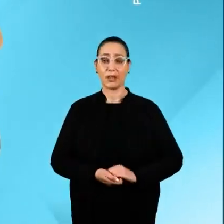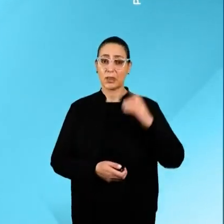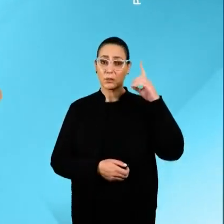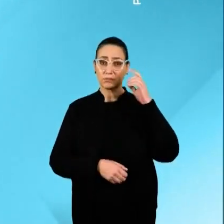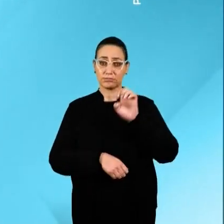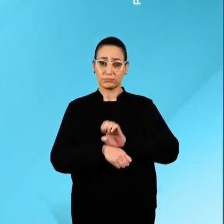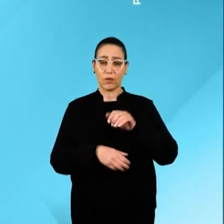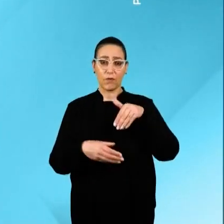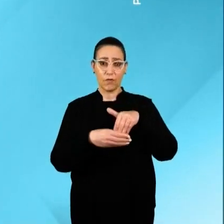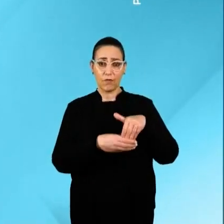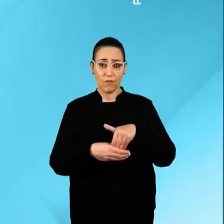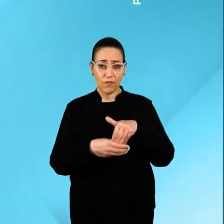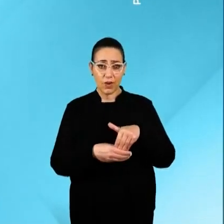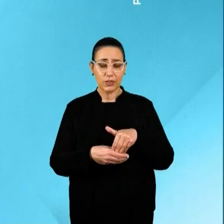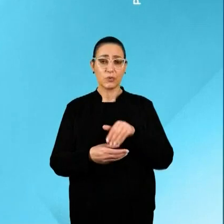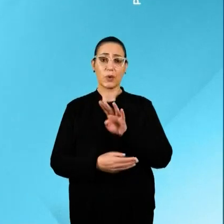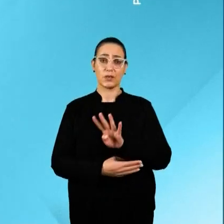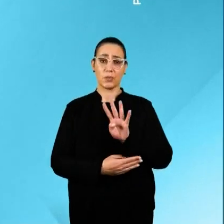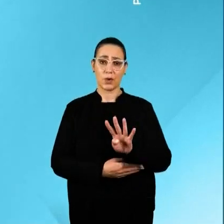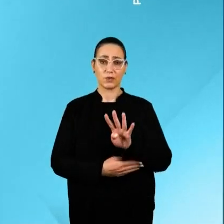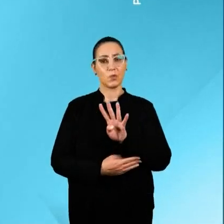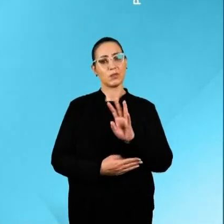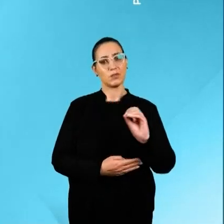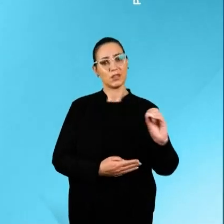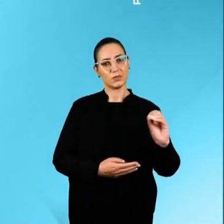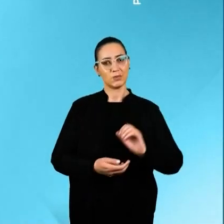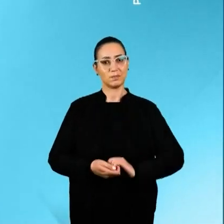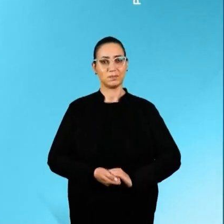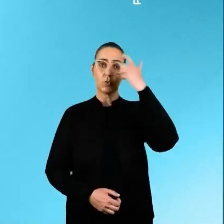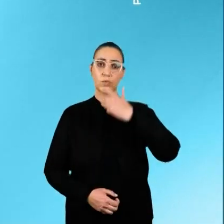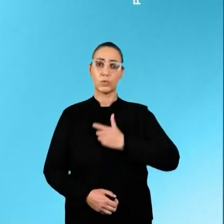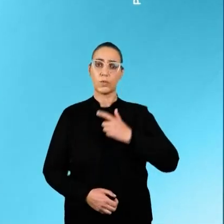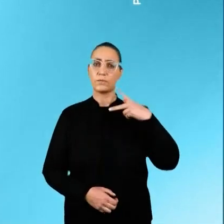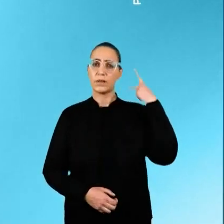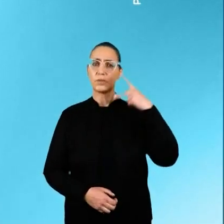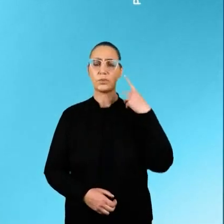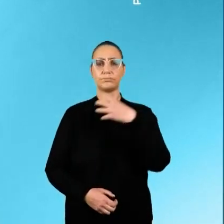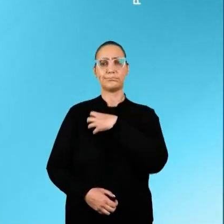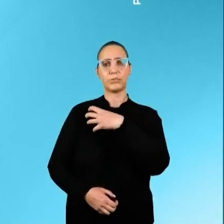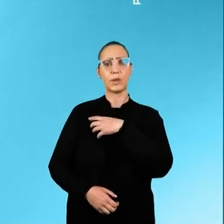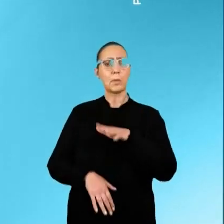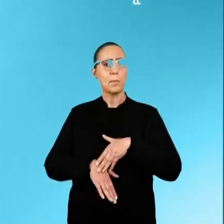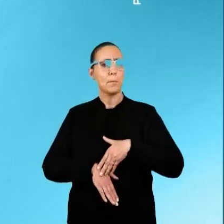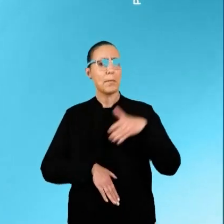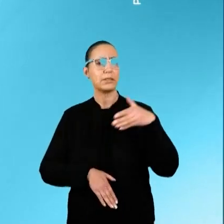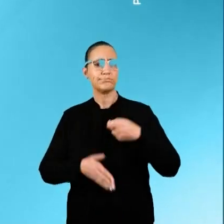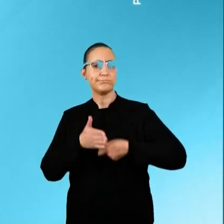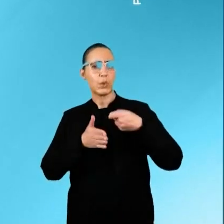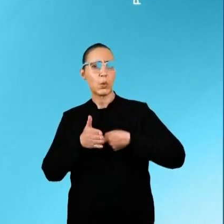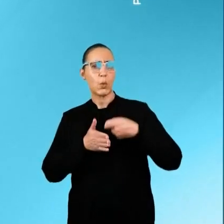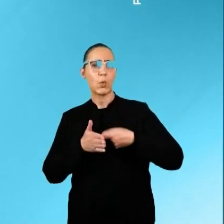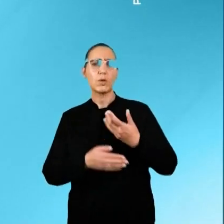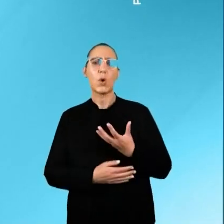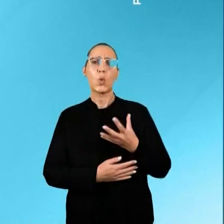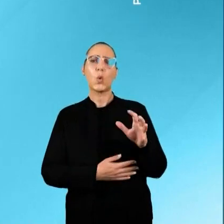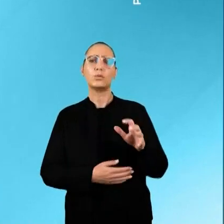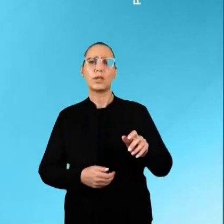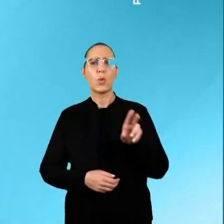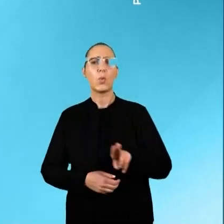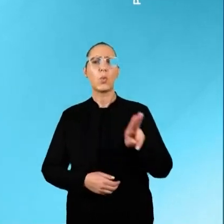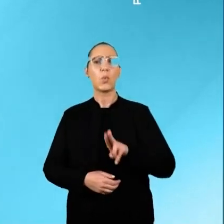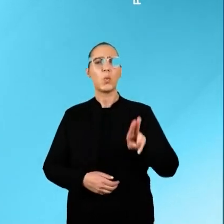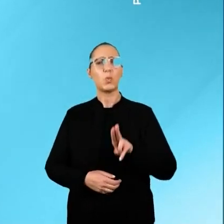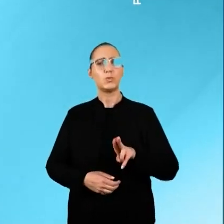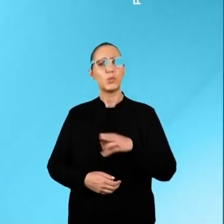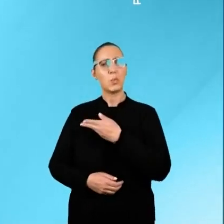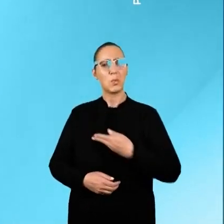44544. Para deputado estadual, vote Duda Pompermayer, 44400. Sou vereador de Rio Grande e quero ampliar minha luta contra os privilégios dos